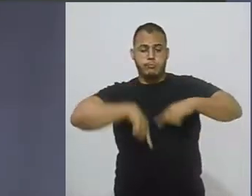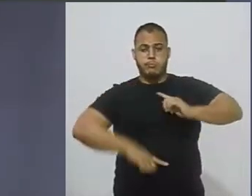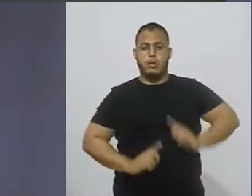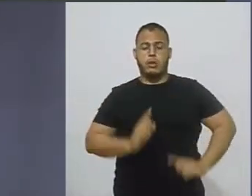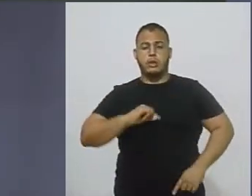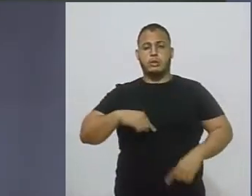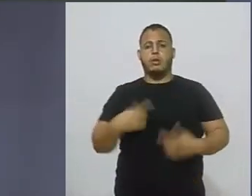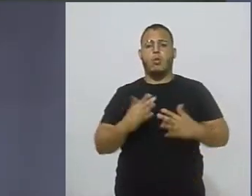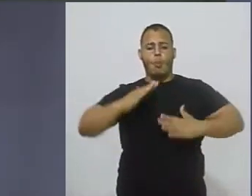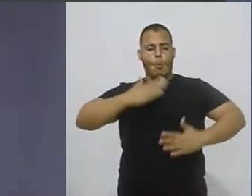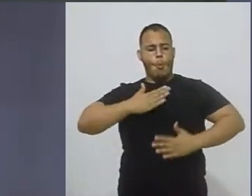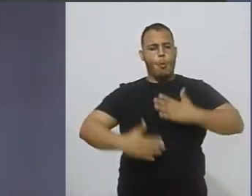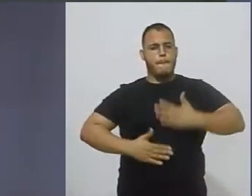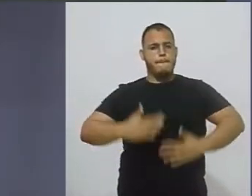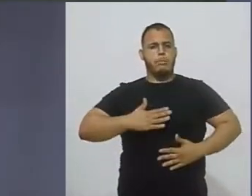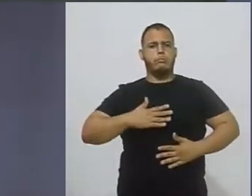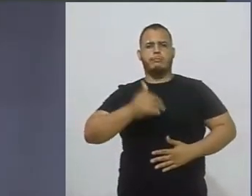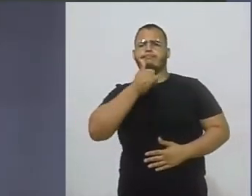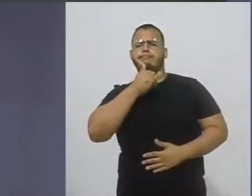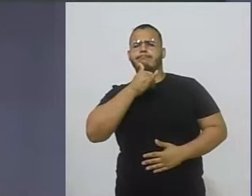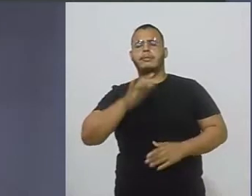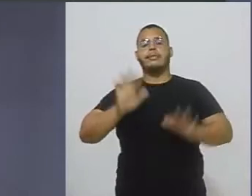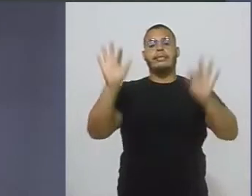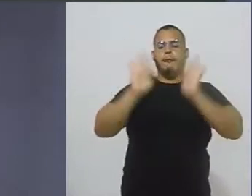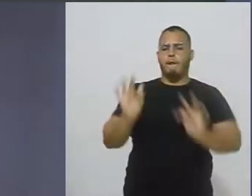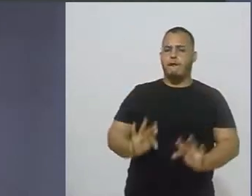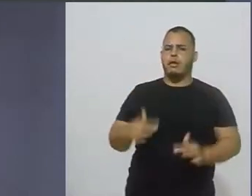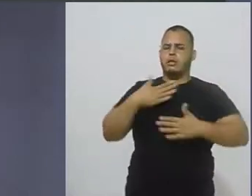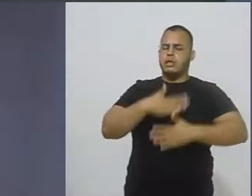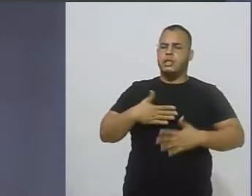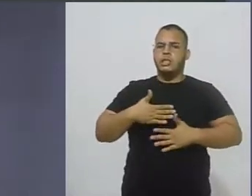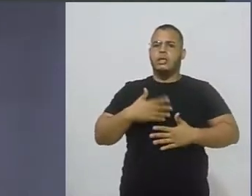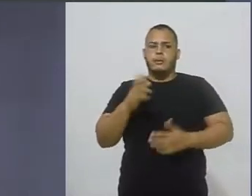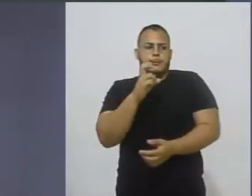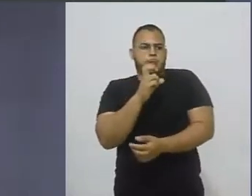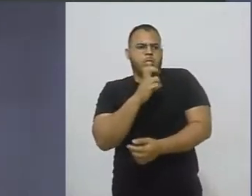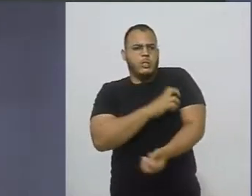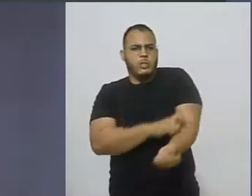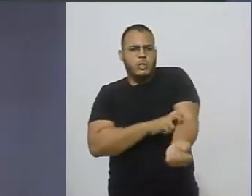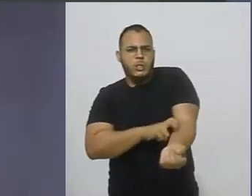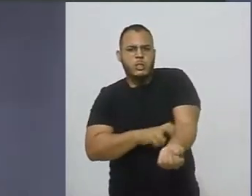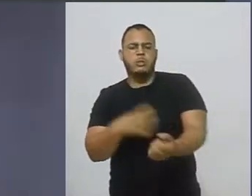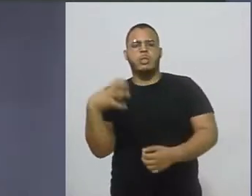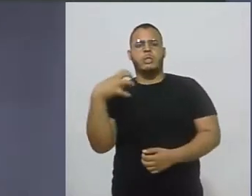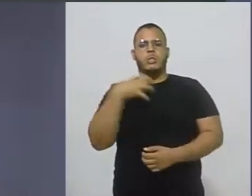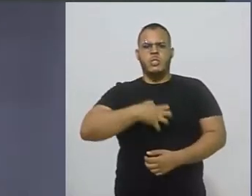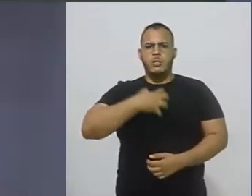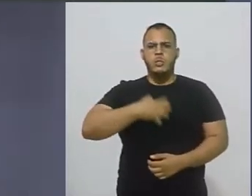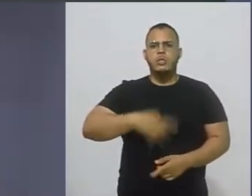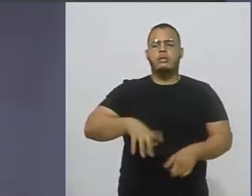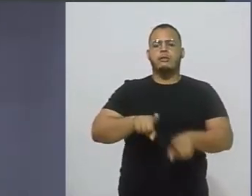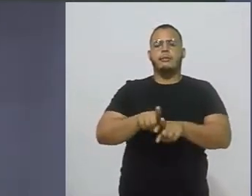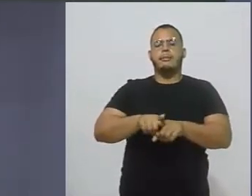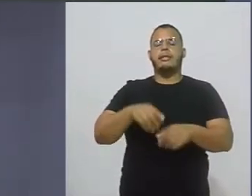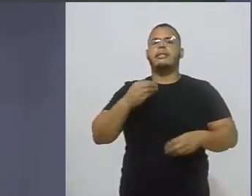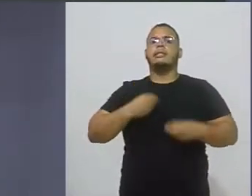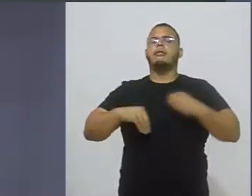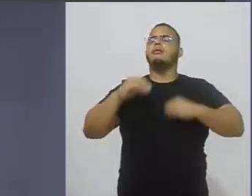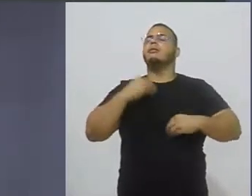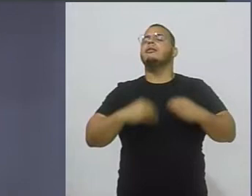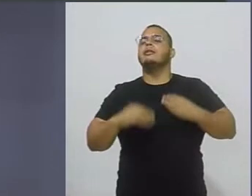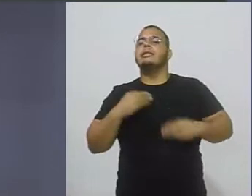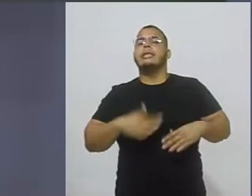o nosso humor. Quando eu tô triste, quando tá feliz, quando a gente tá tenso, com raiva, certo? Quando a gente tá muito ansioso, tudo isso aí